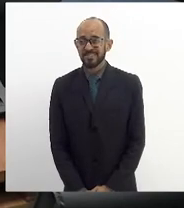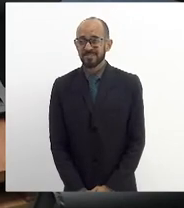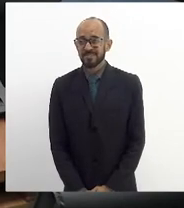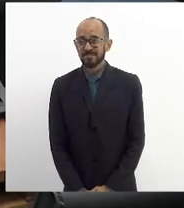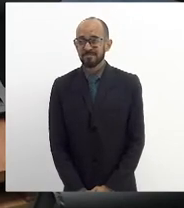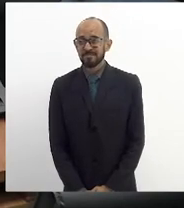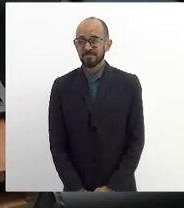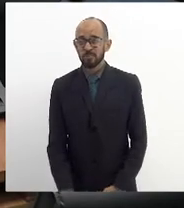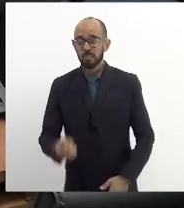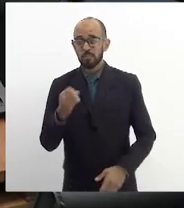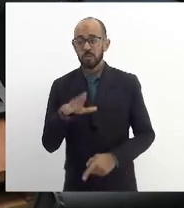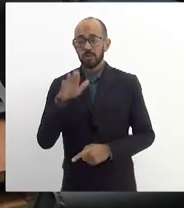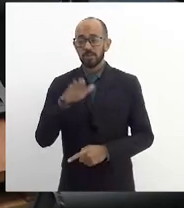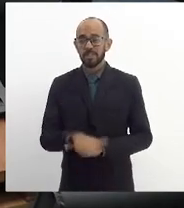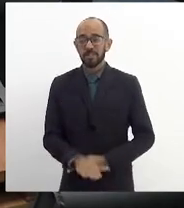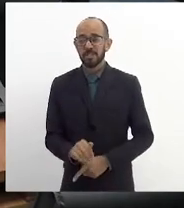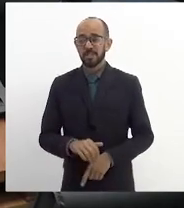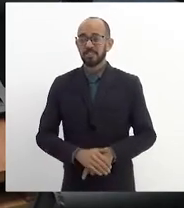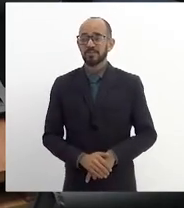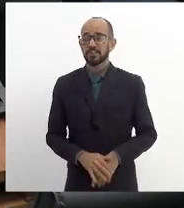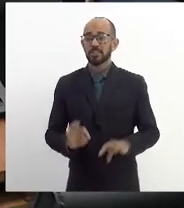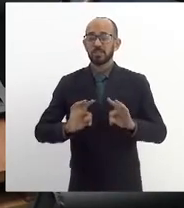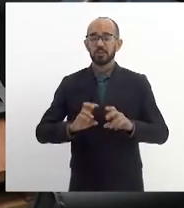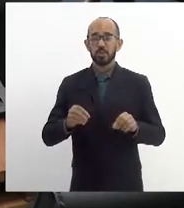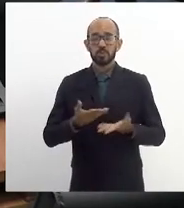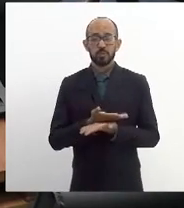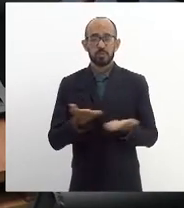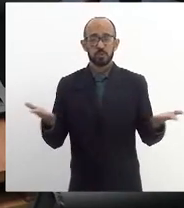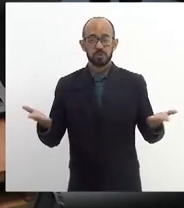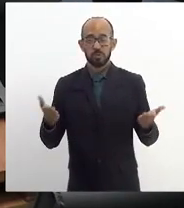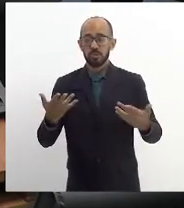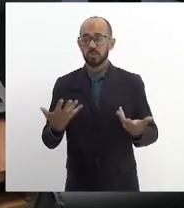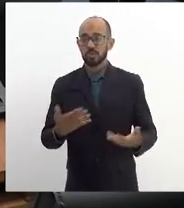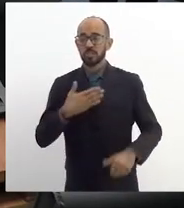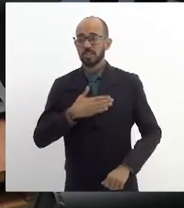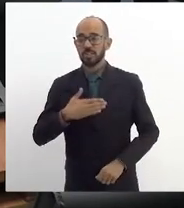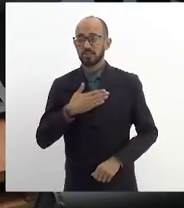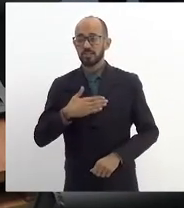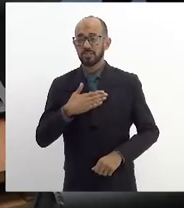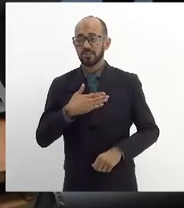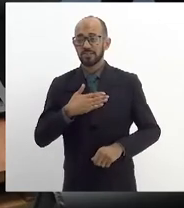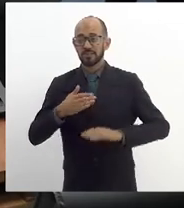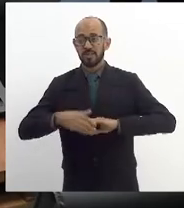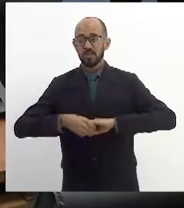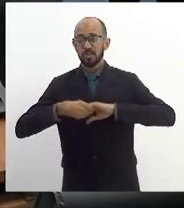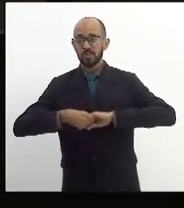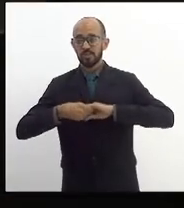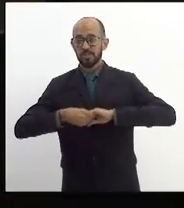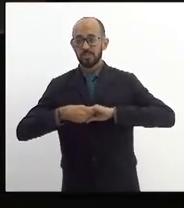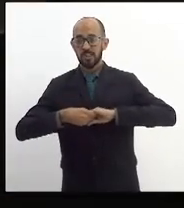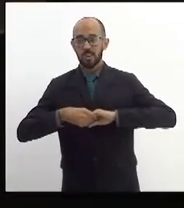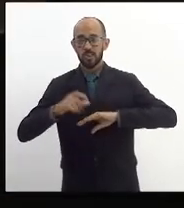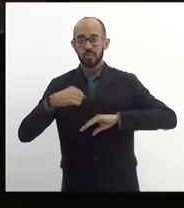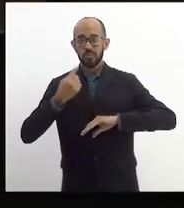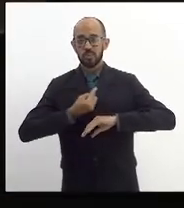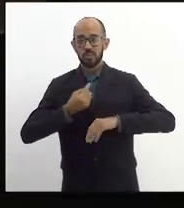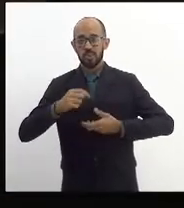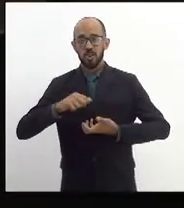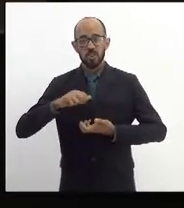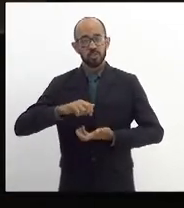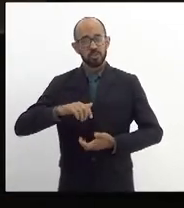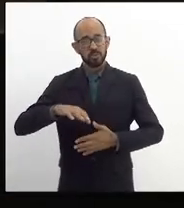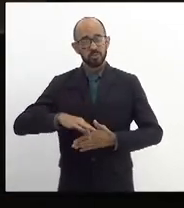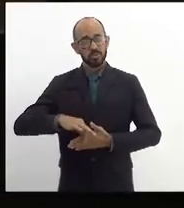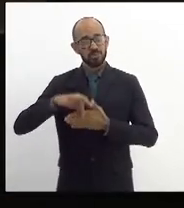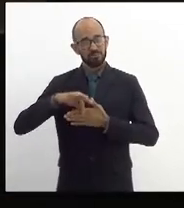Oi boa tarde a todas e todos eu queria saudar o nosso querido de cano Deputado Samuel Malafaia que